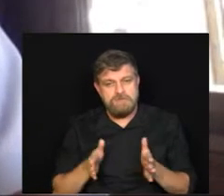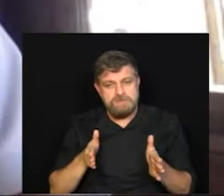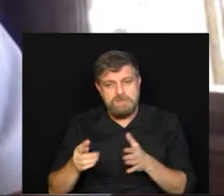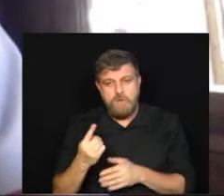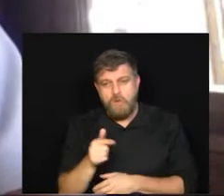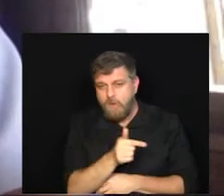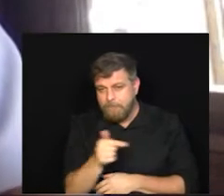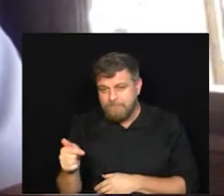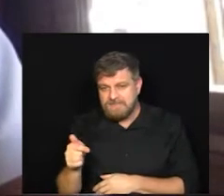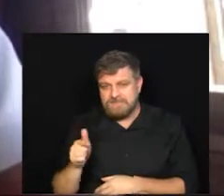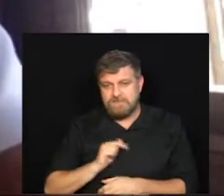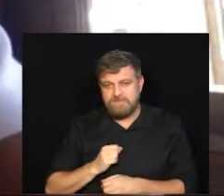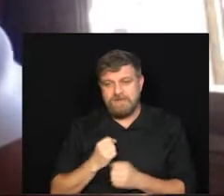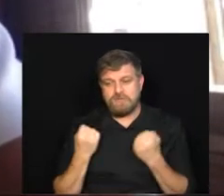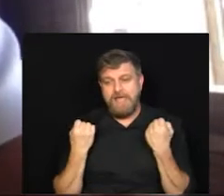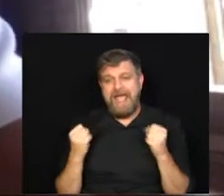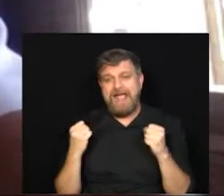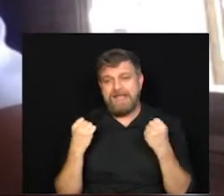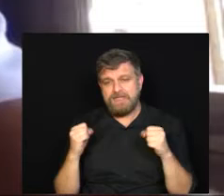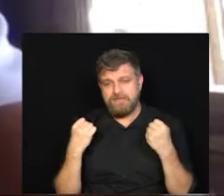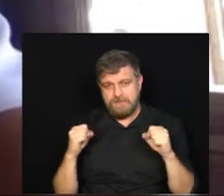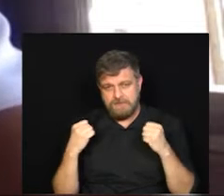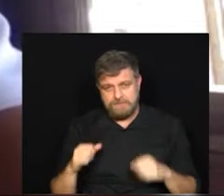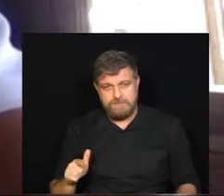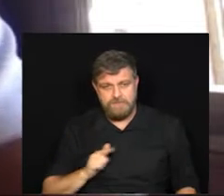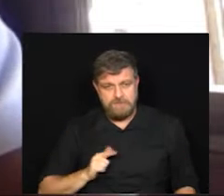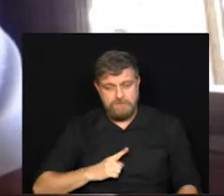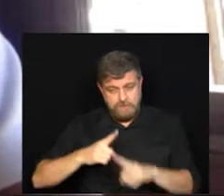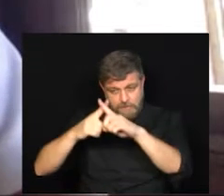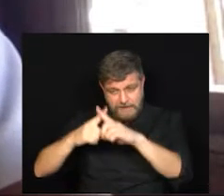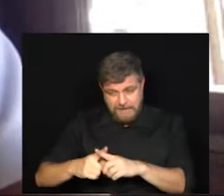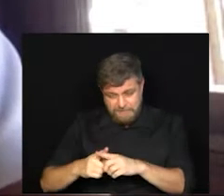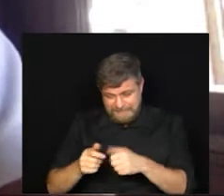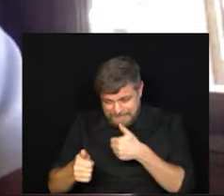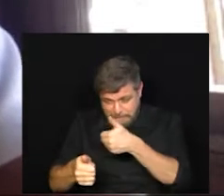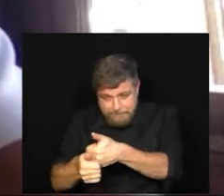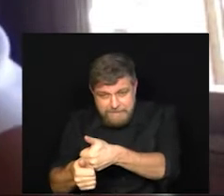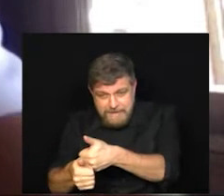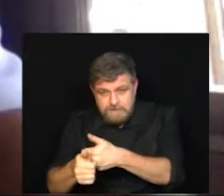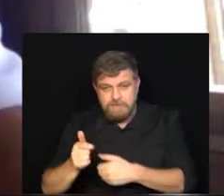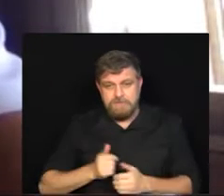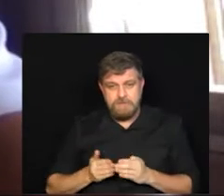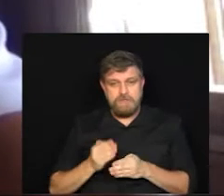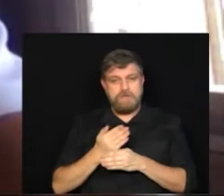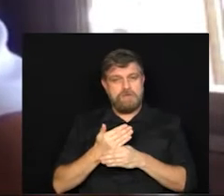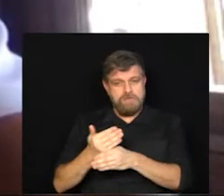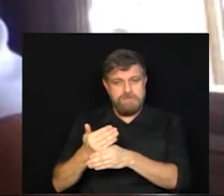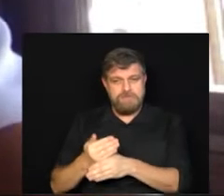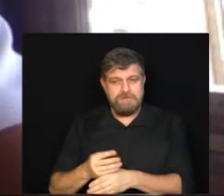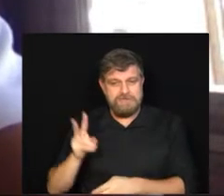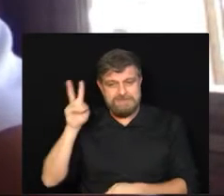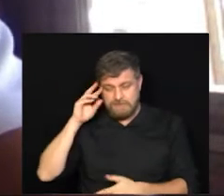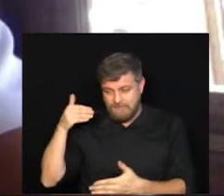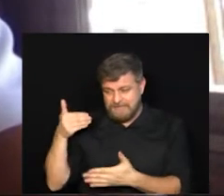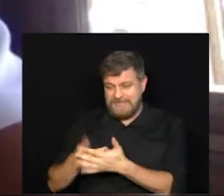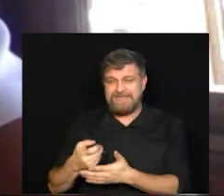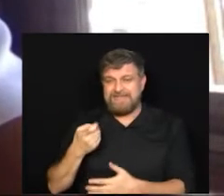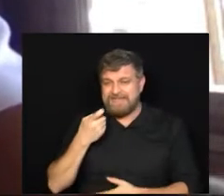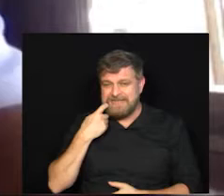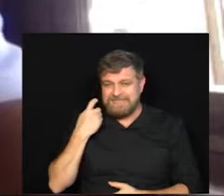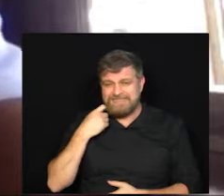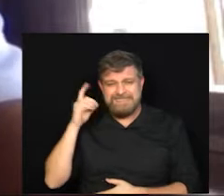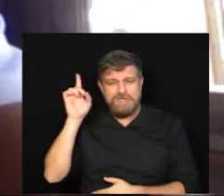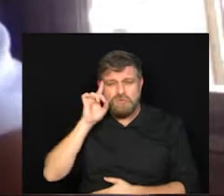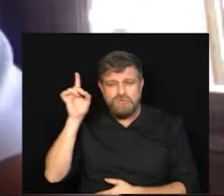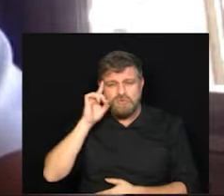de preparação de academia. Quando tem um evento próximo, eu procuro navegar de segunda a sexta-feira, todos